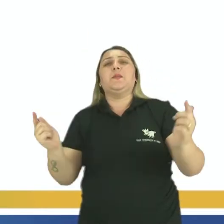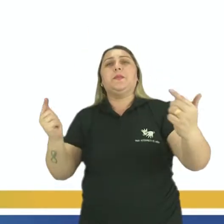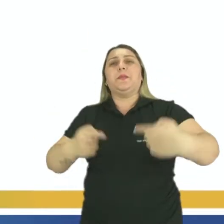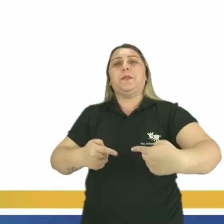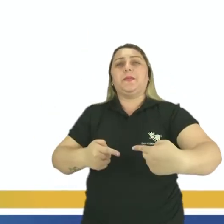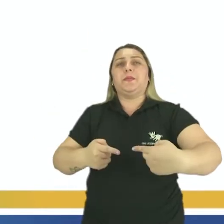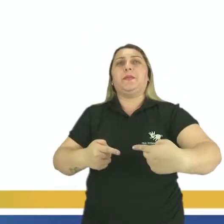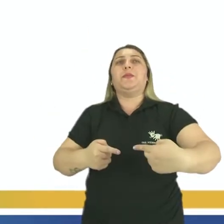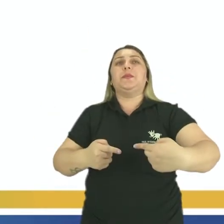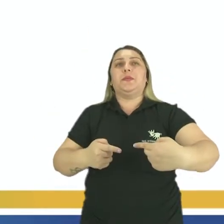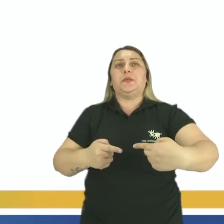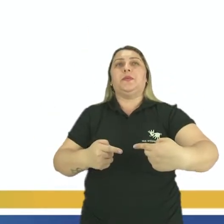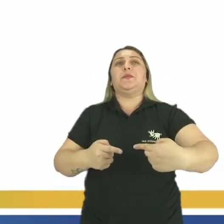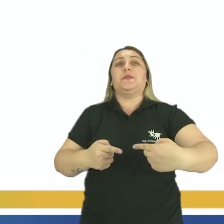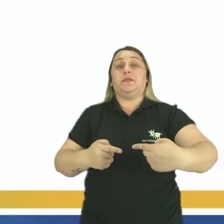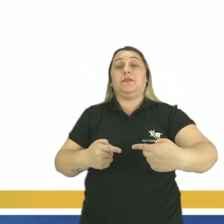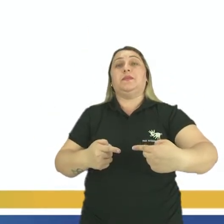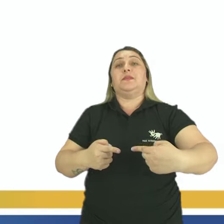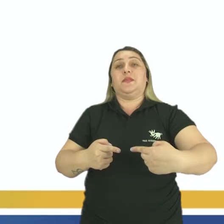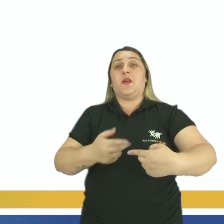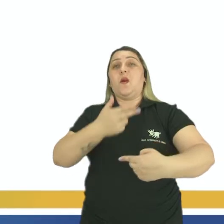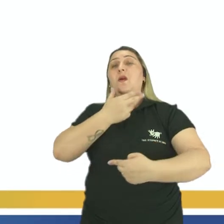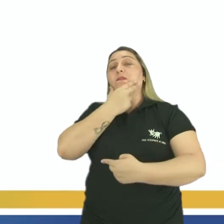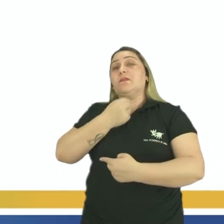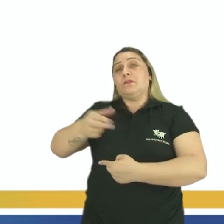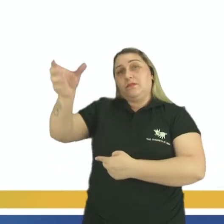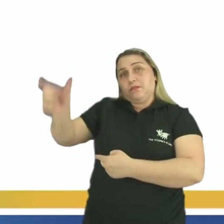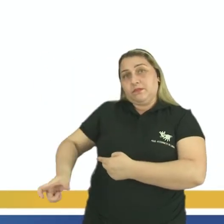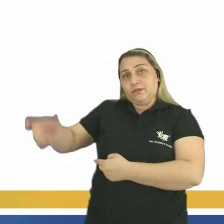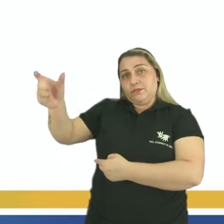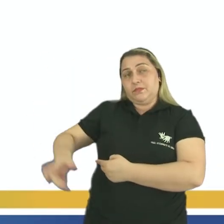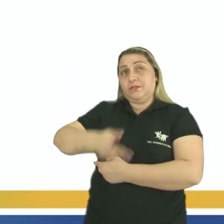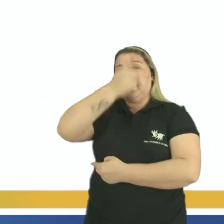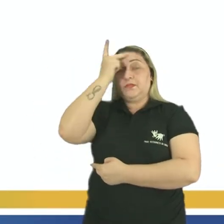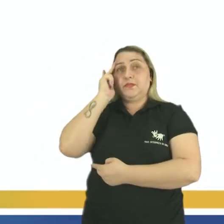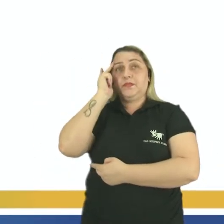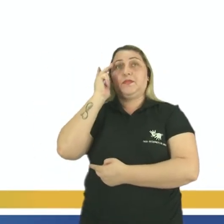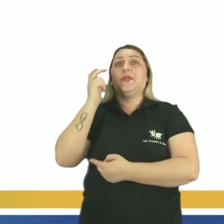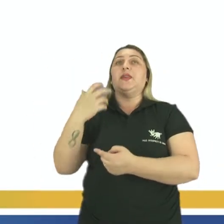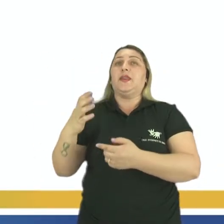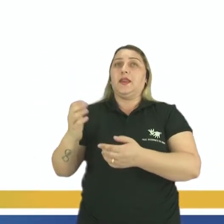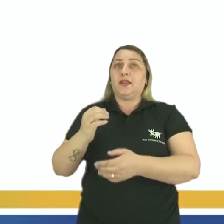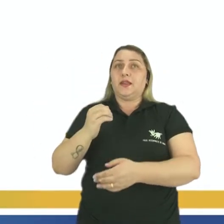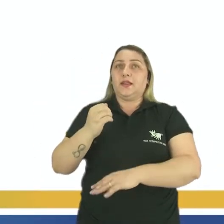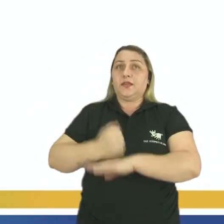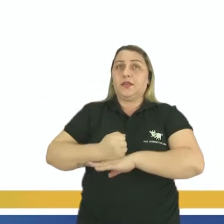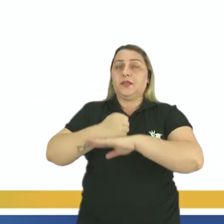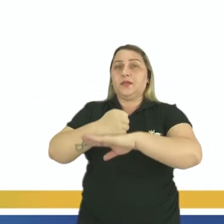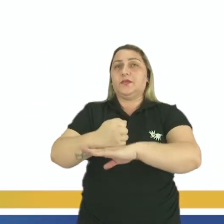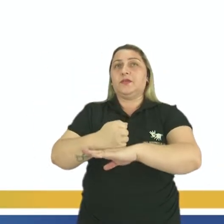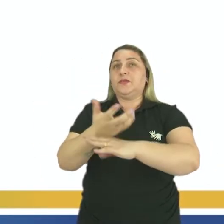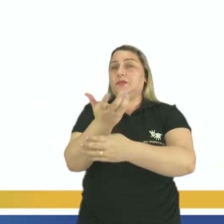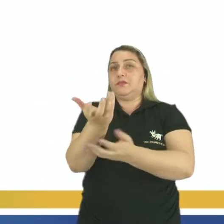disputa, né, são atiradores de pistolas ou rifles que não requerem suporte para a arma.